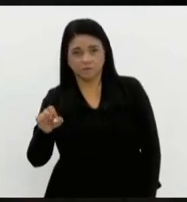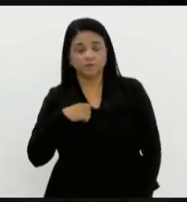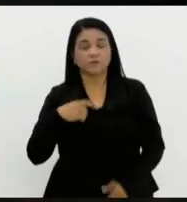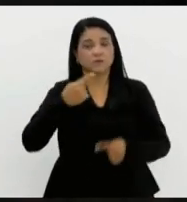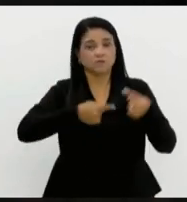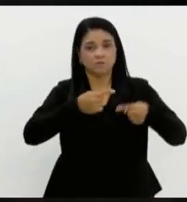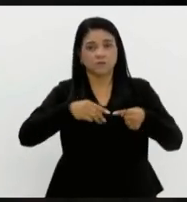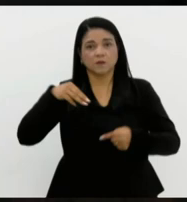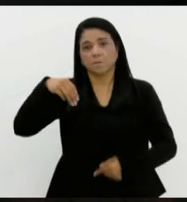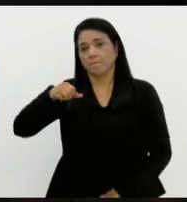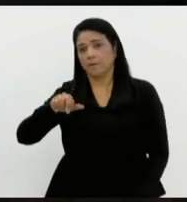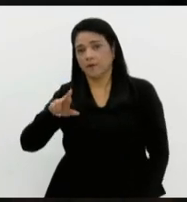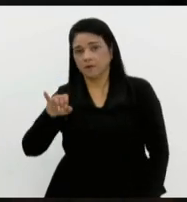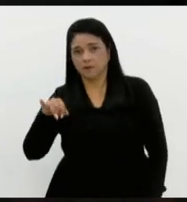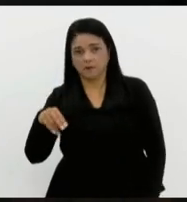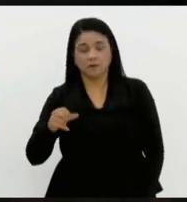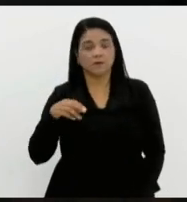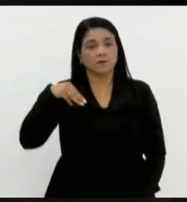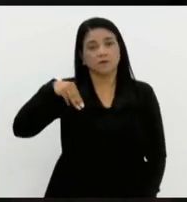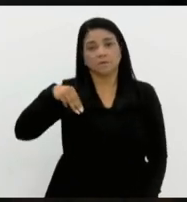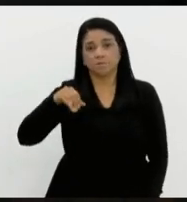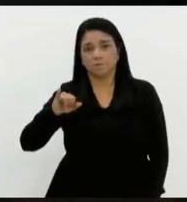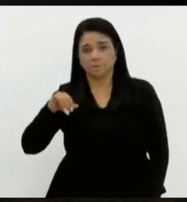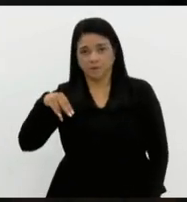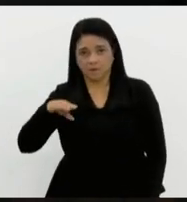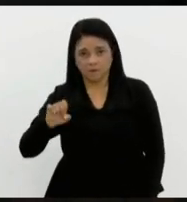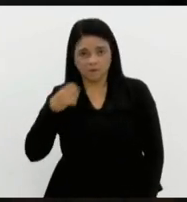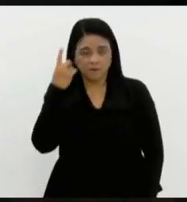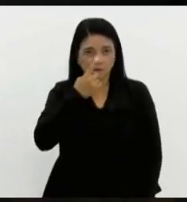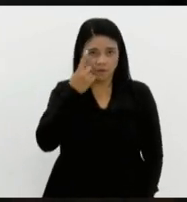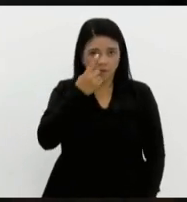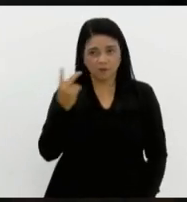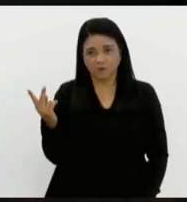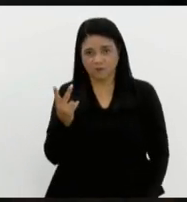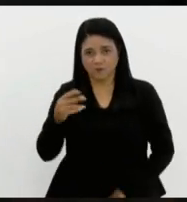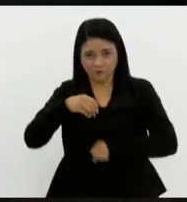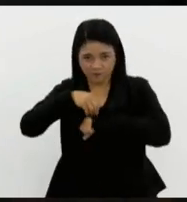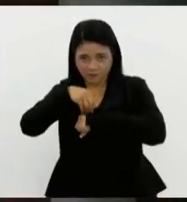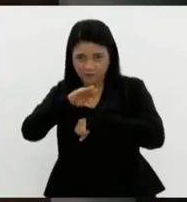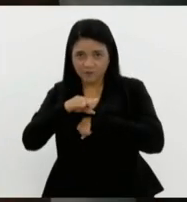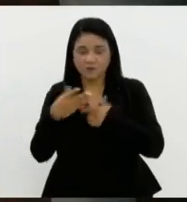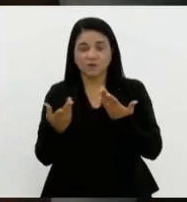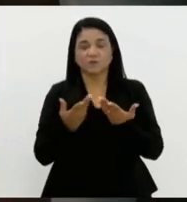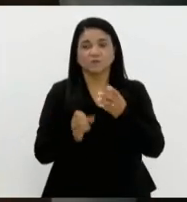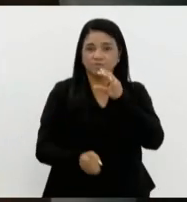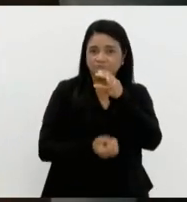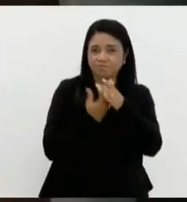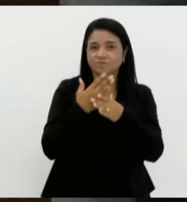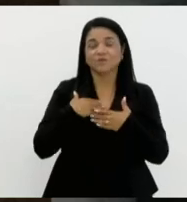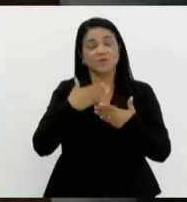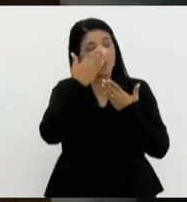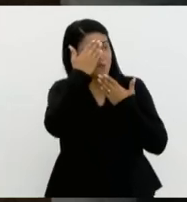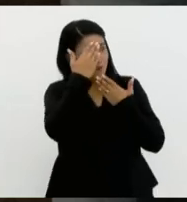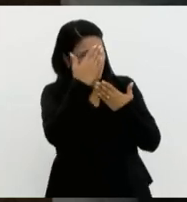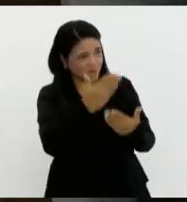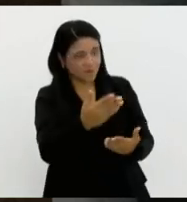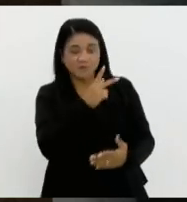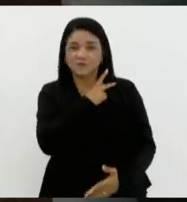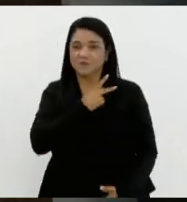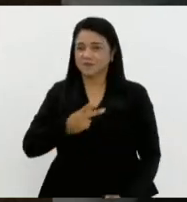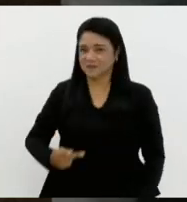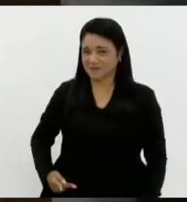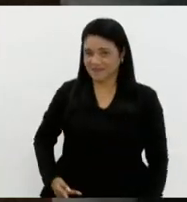seguida, deputado Mink, ambos autores da indicação. Muito obrigada, nobre